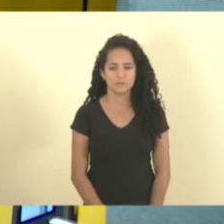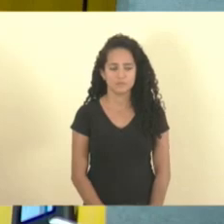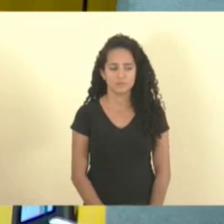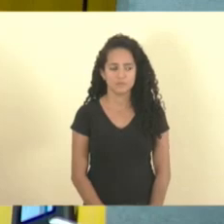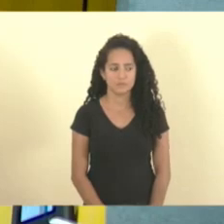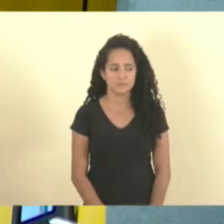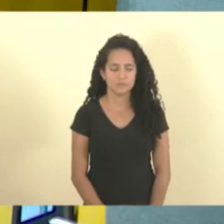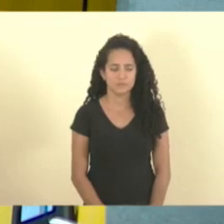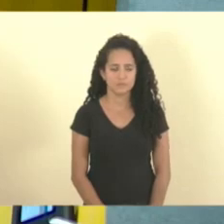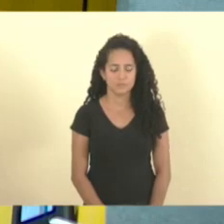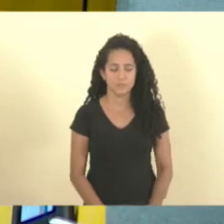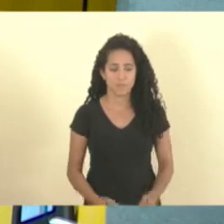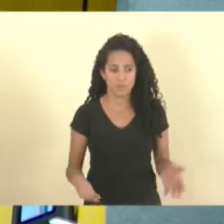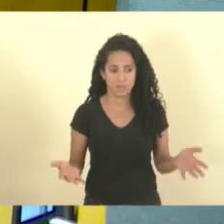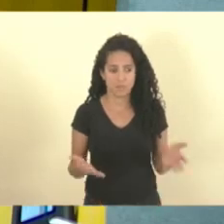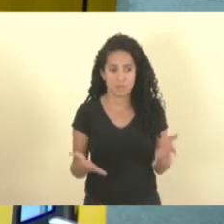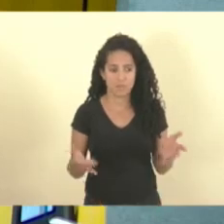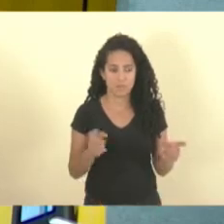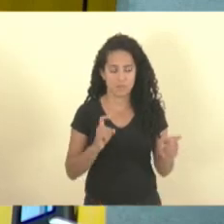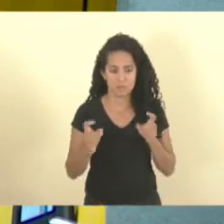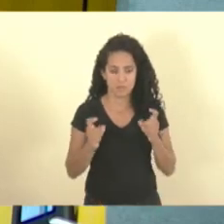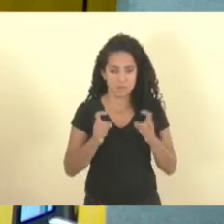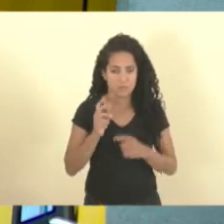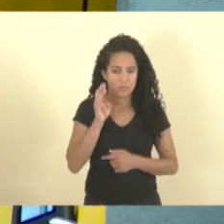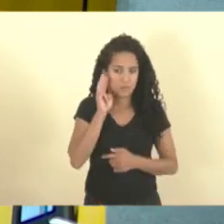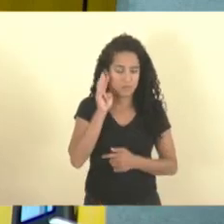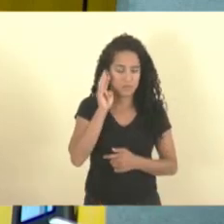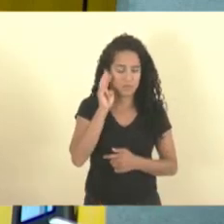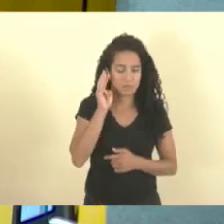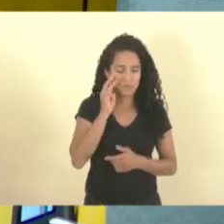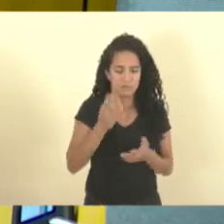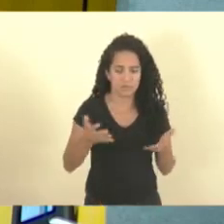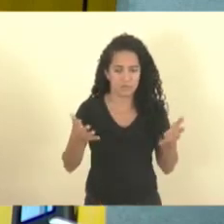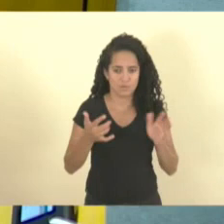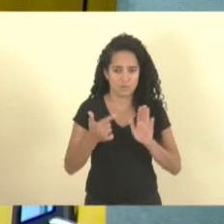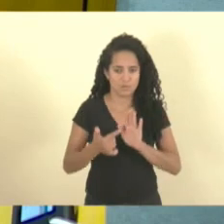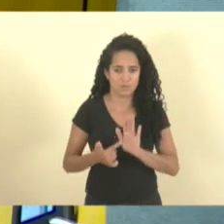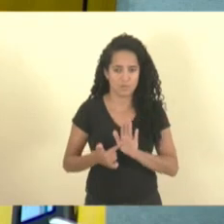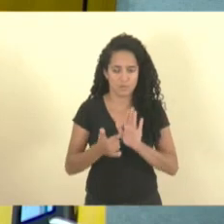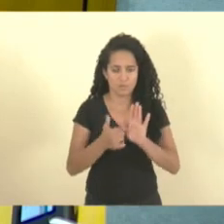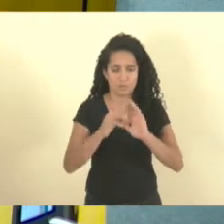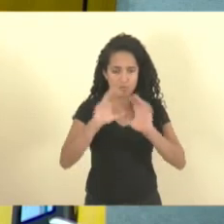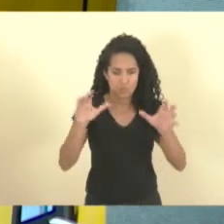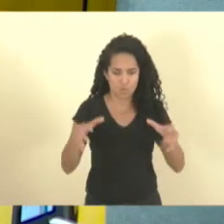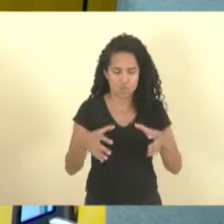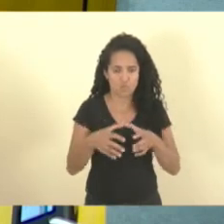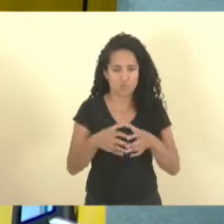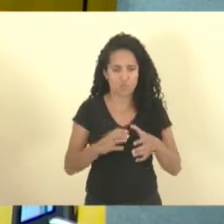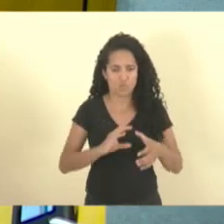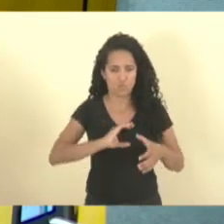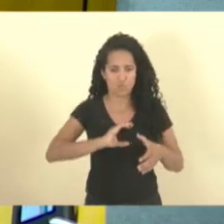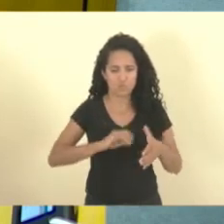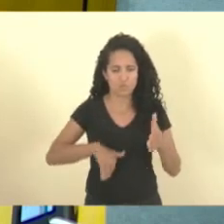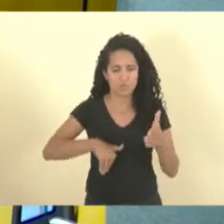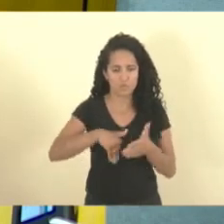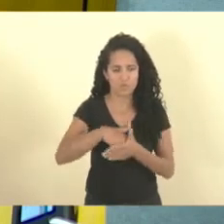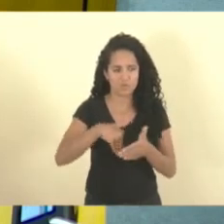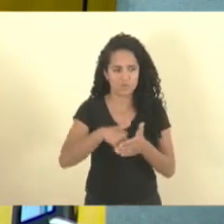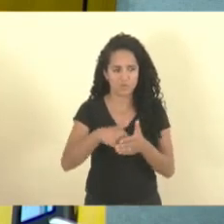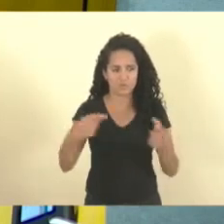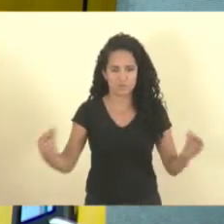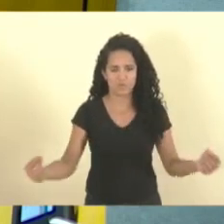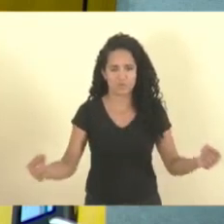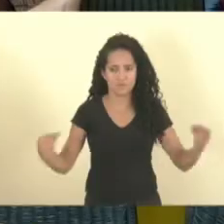Você está acompanhando a sessão ordinária desta terça-feira. Hoje, representantes do Clube Desportiva vieram à Assembleia